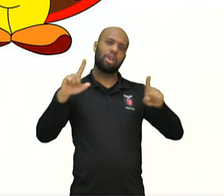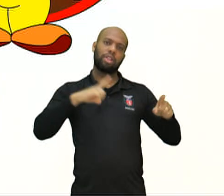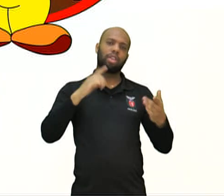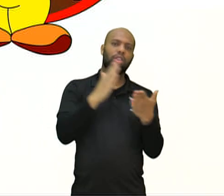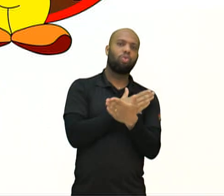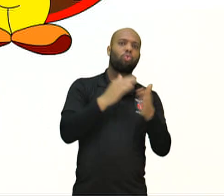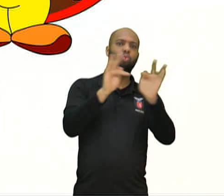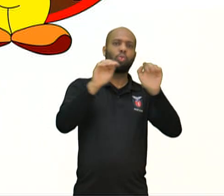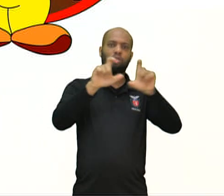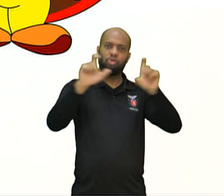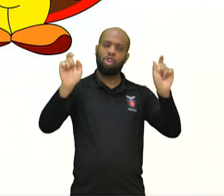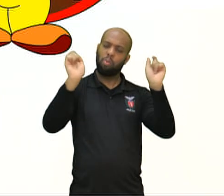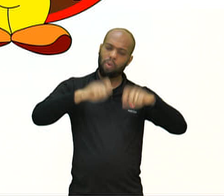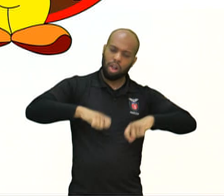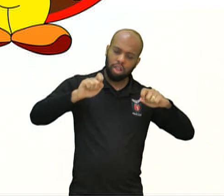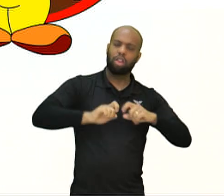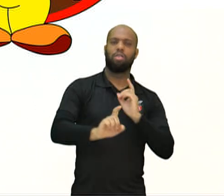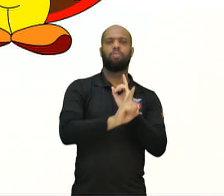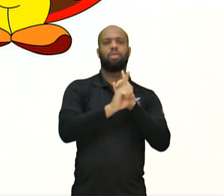aqui, a gente consegue